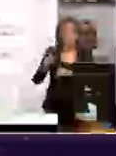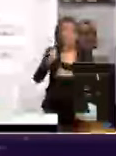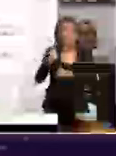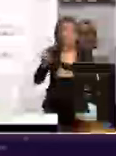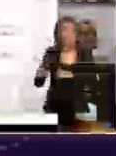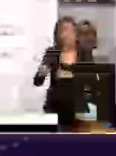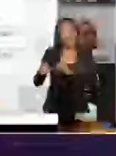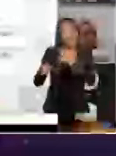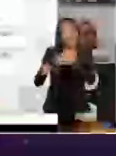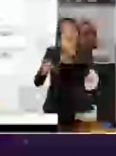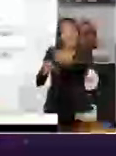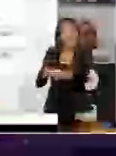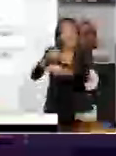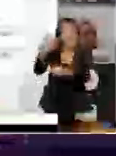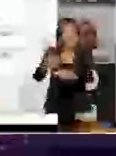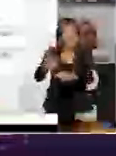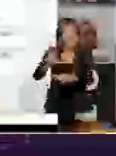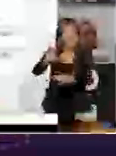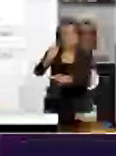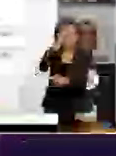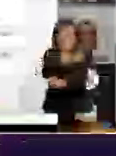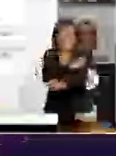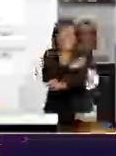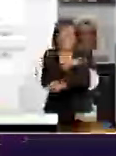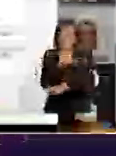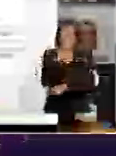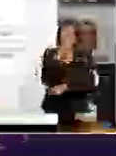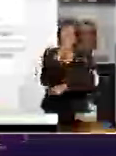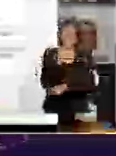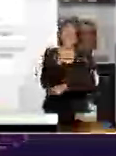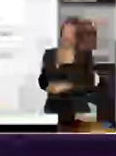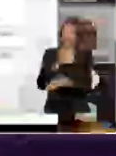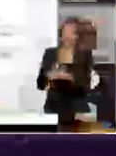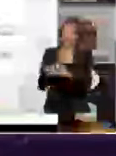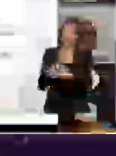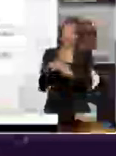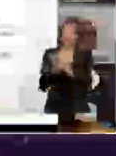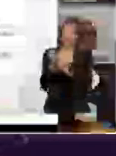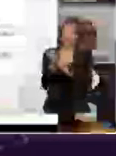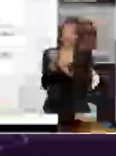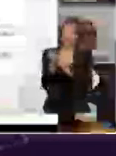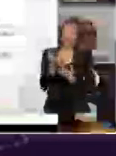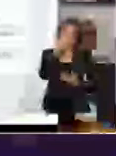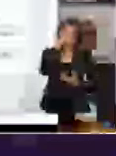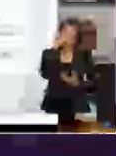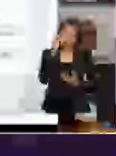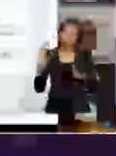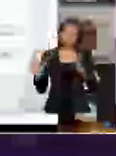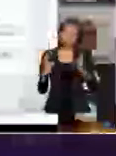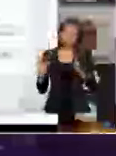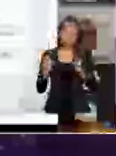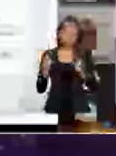posteriores à segunda dose, o que parece ser um pouco limitado, porque a gente entende que um indivíduo pode acometer-se